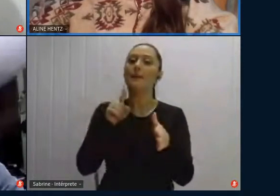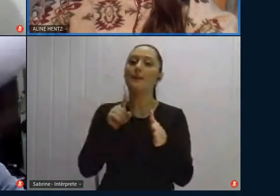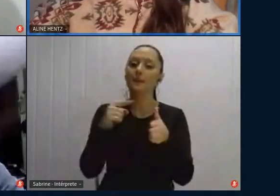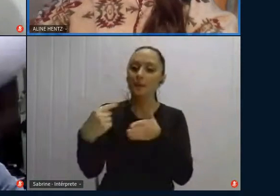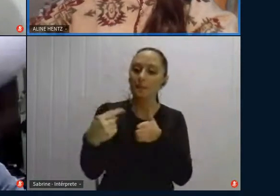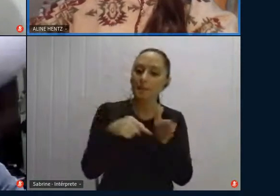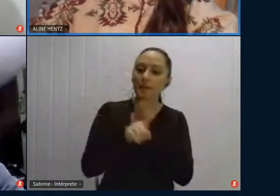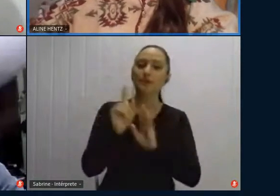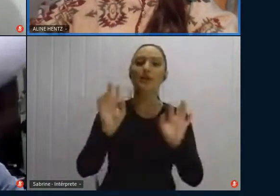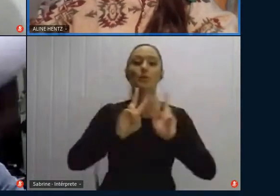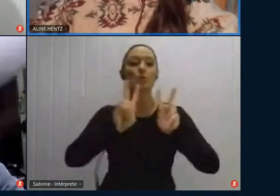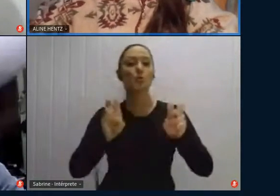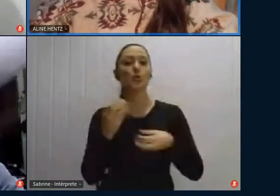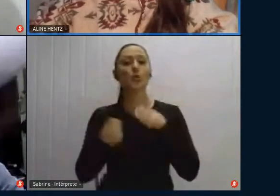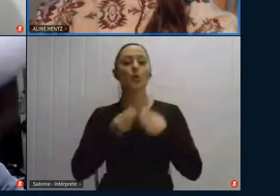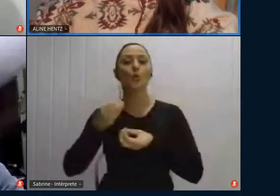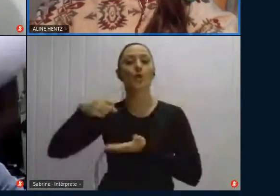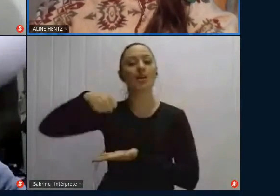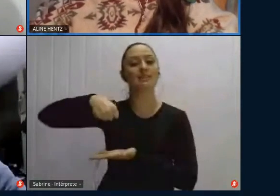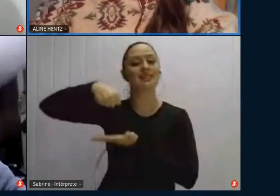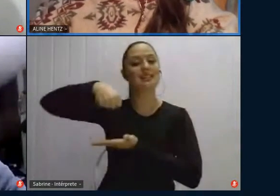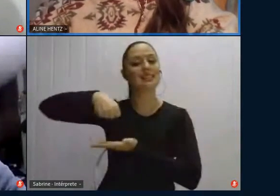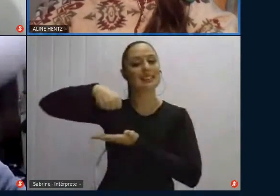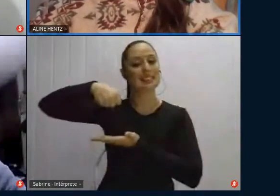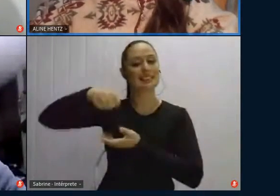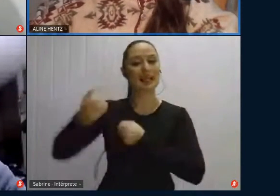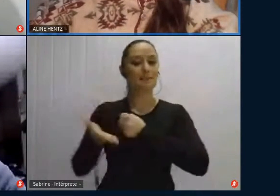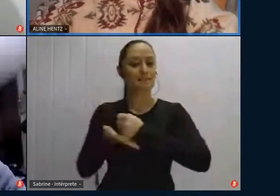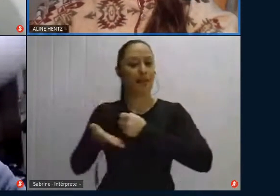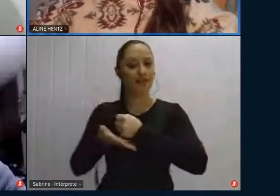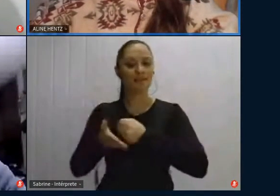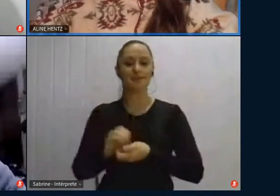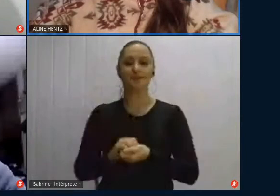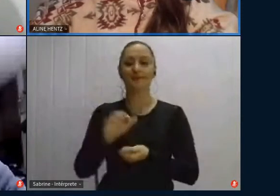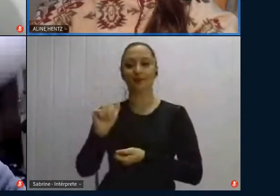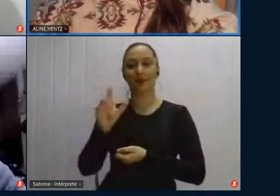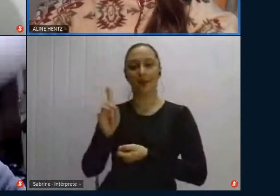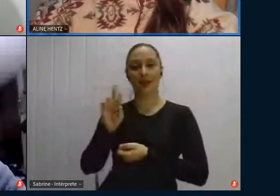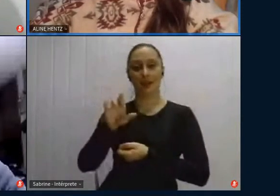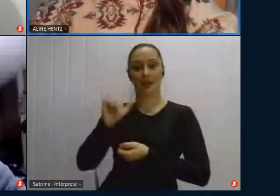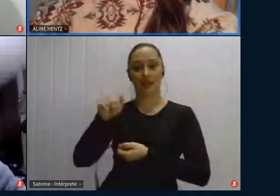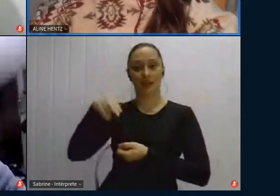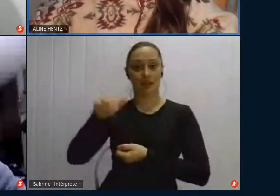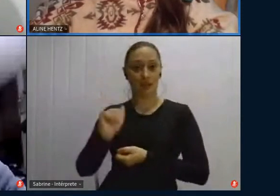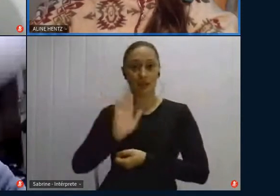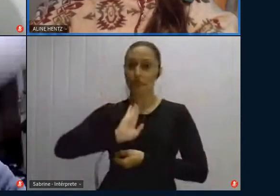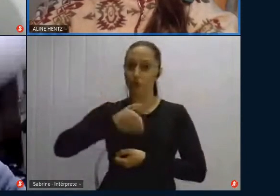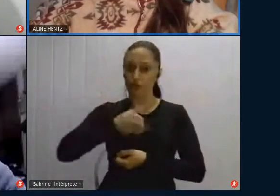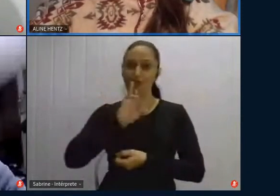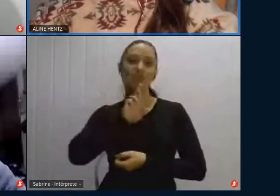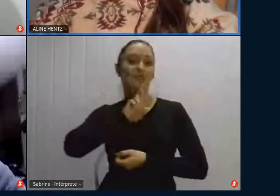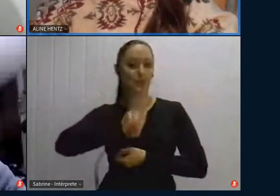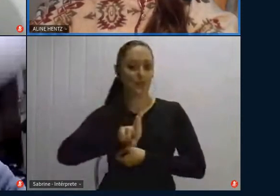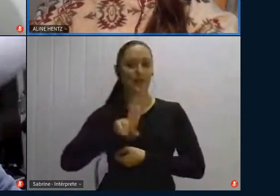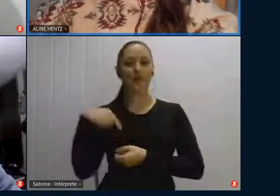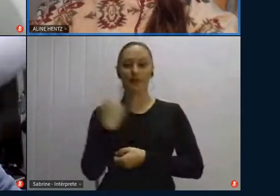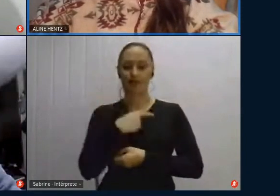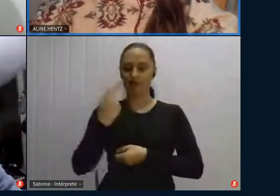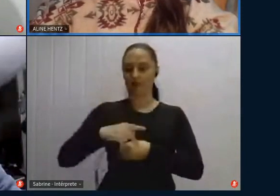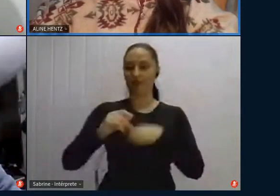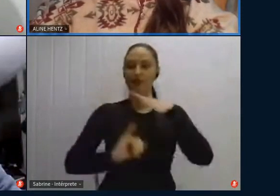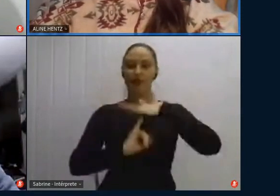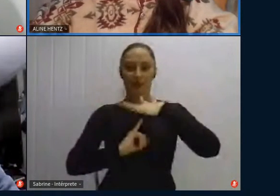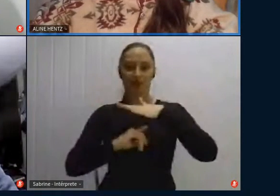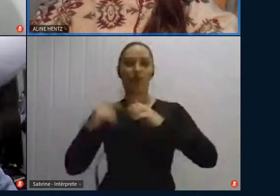básica, sobre a questão da cesta básica, a Adri já respondeu aqui na palestra que nós, no IFRS, conseguimos comprar as